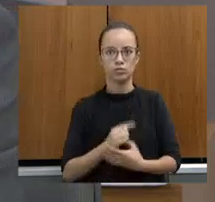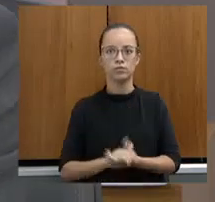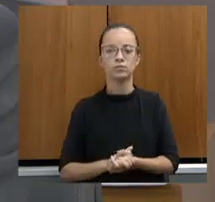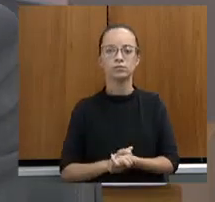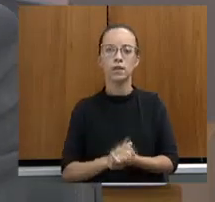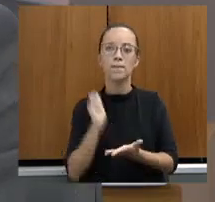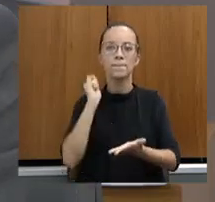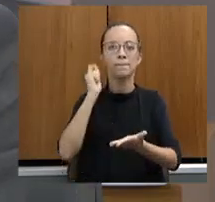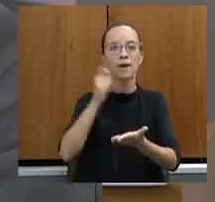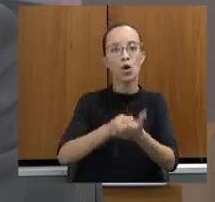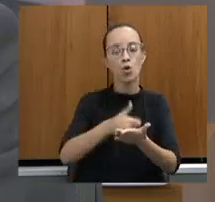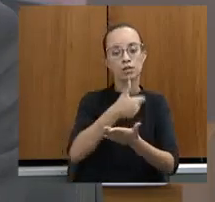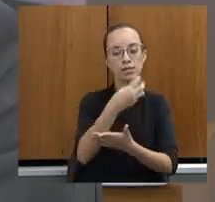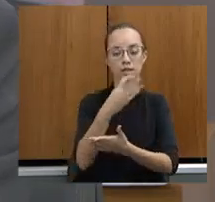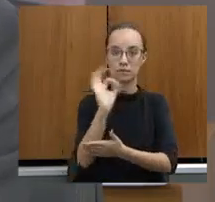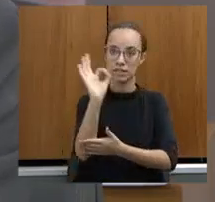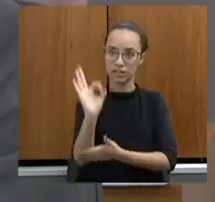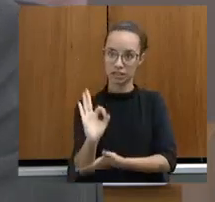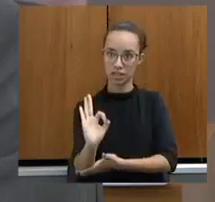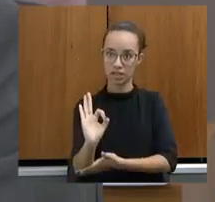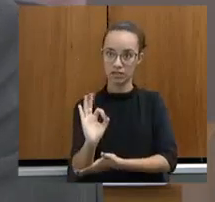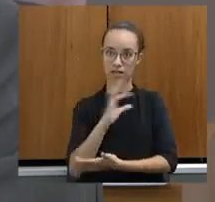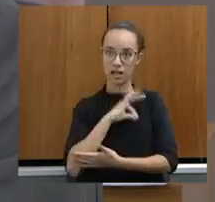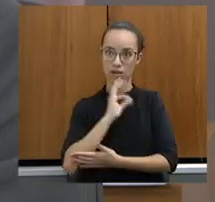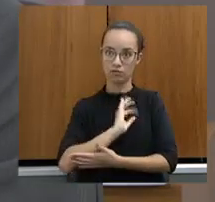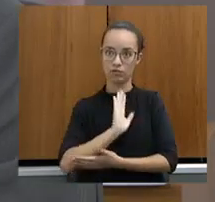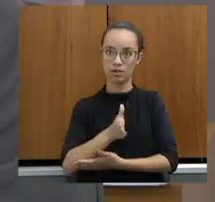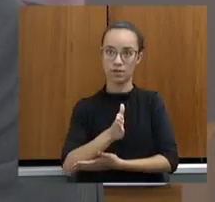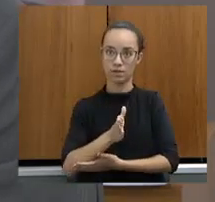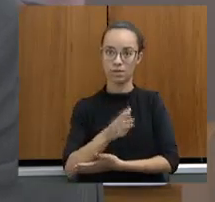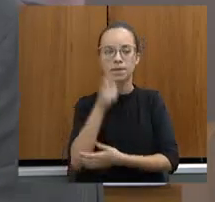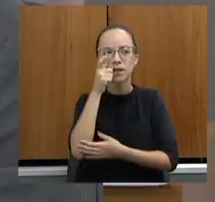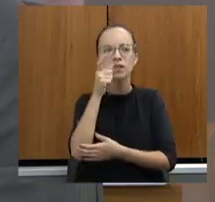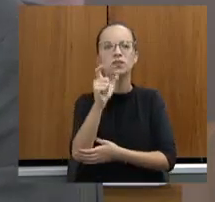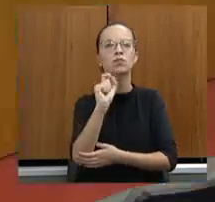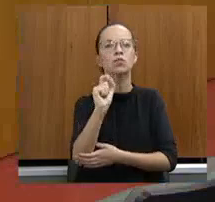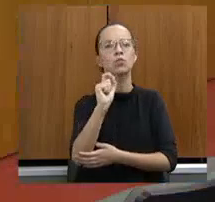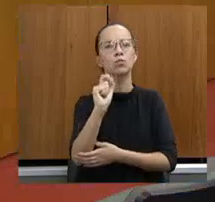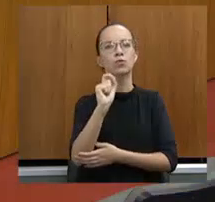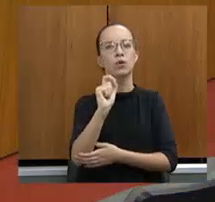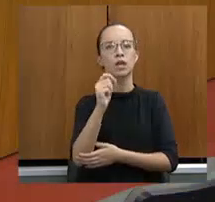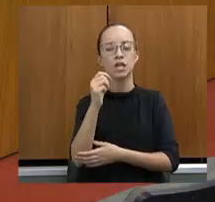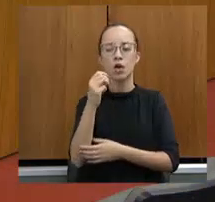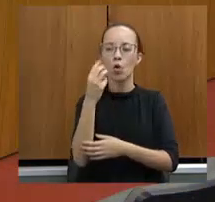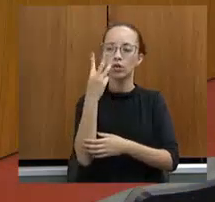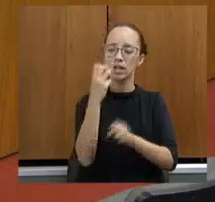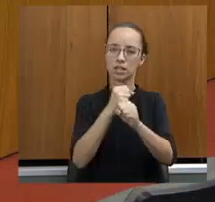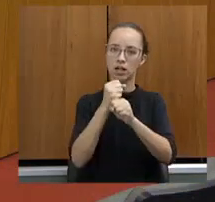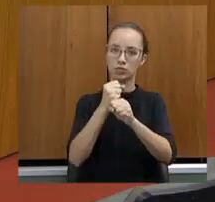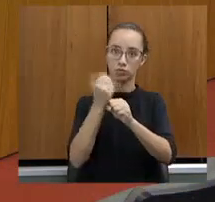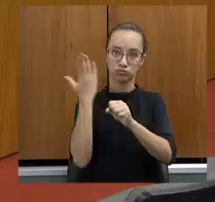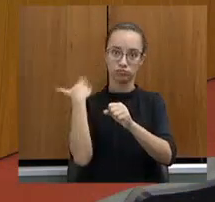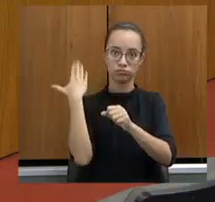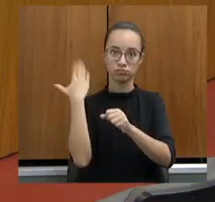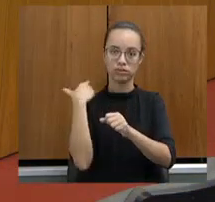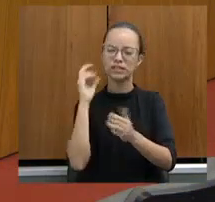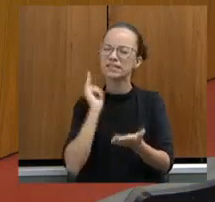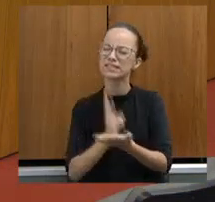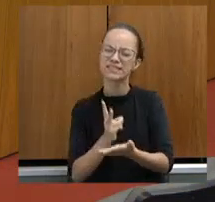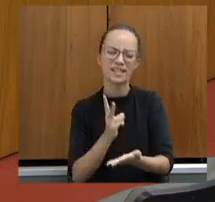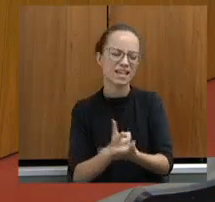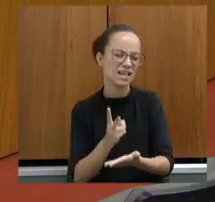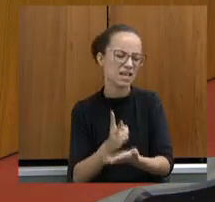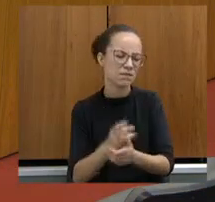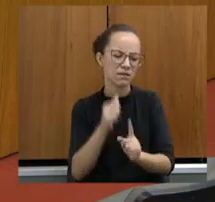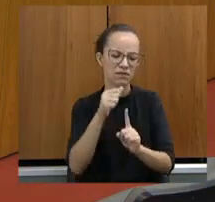o pagamento do 13º salário é interessante que nos últimos três anos isso sempre Era assunto no final do ano a nossa